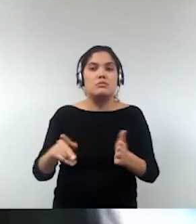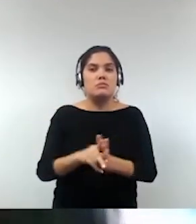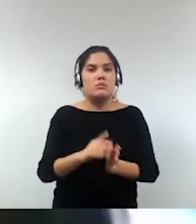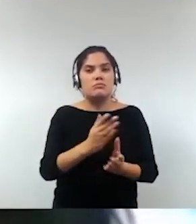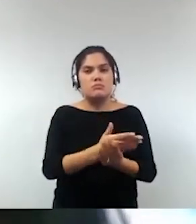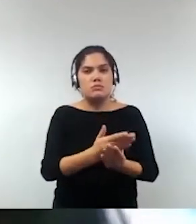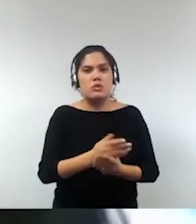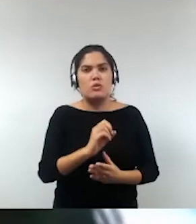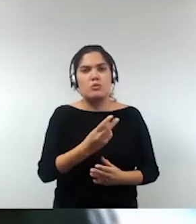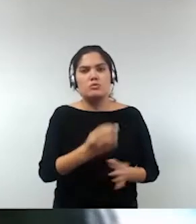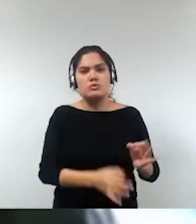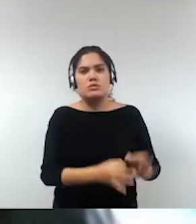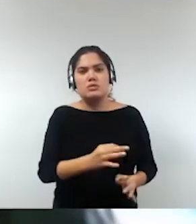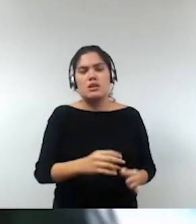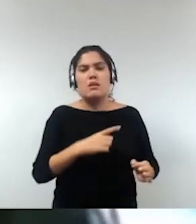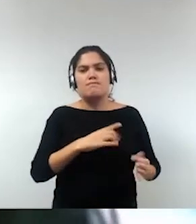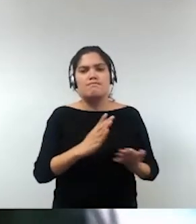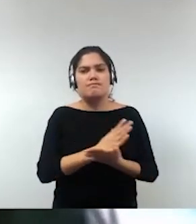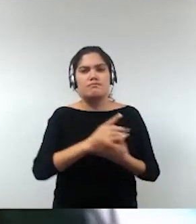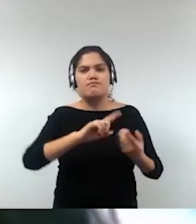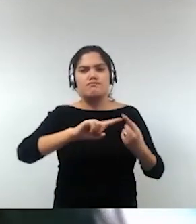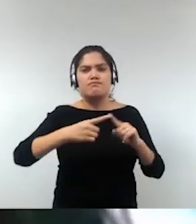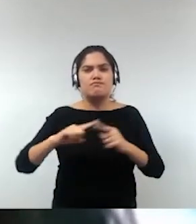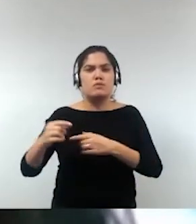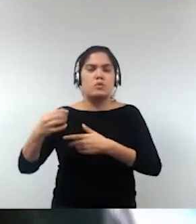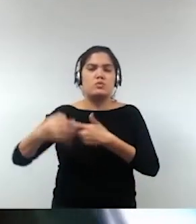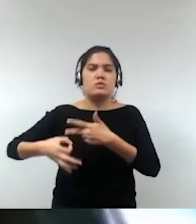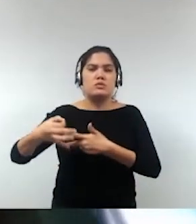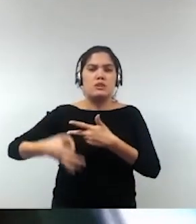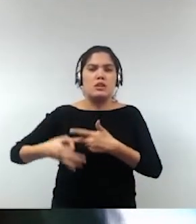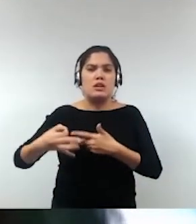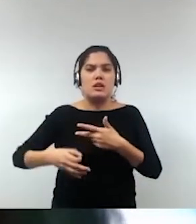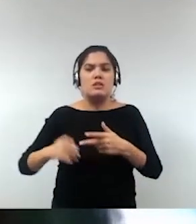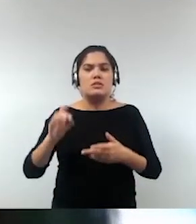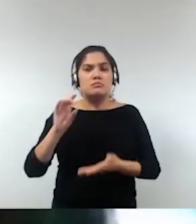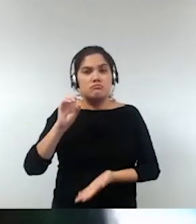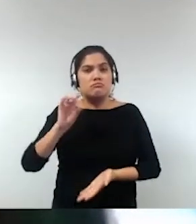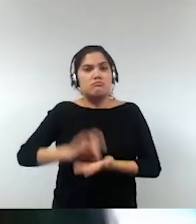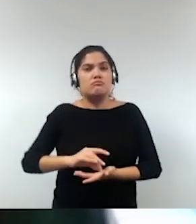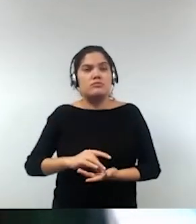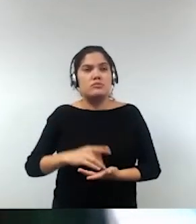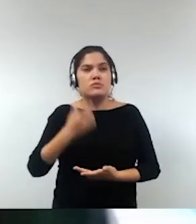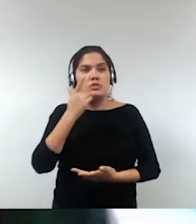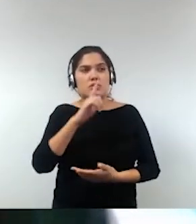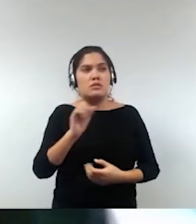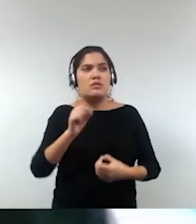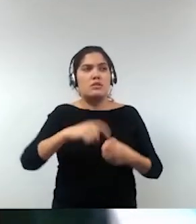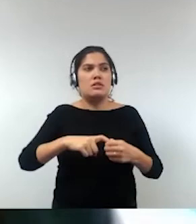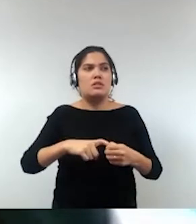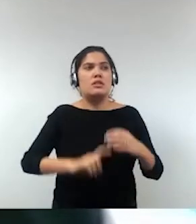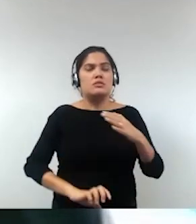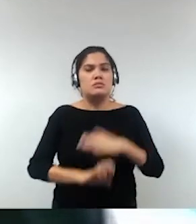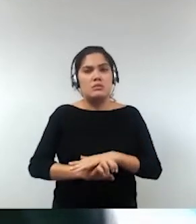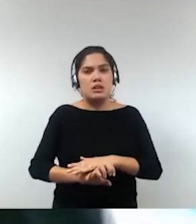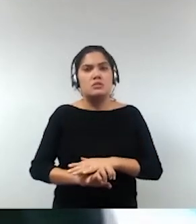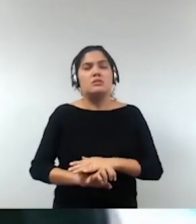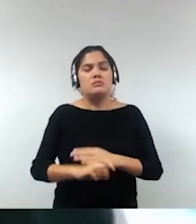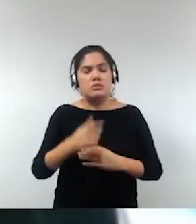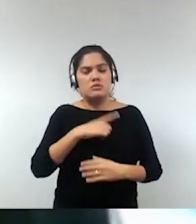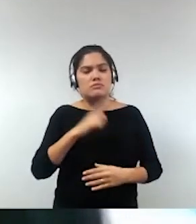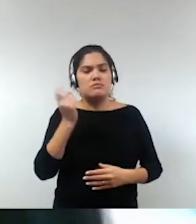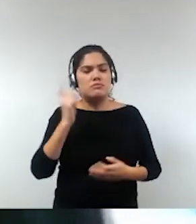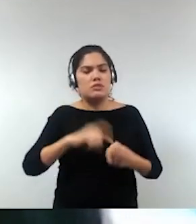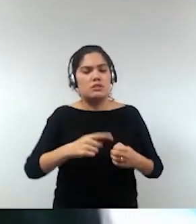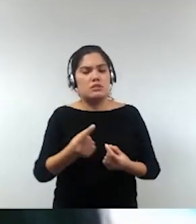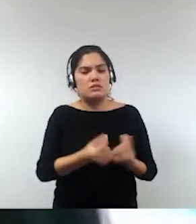ou extrajudicial de alguma forma conectado com o judiciário que fosse de fato efetivo para a recuperação de empresas. A gente tinha recuperação extrajudicial,